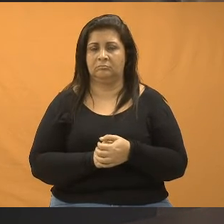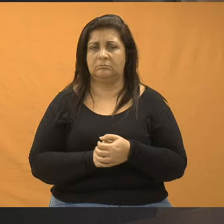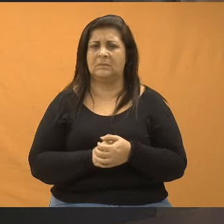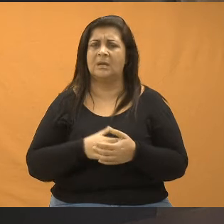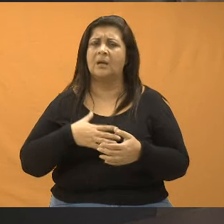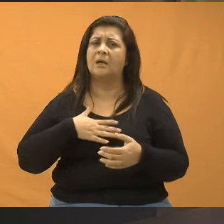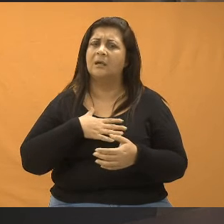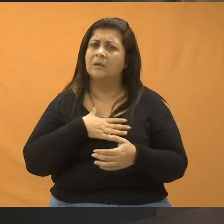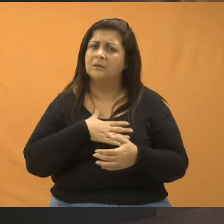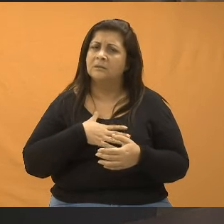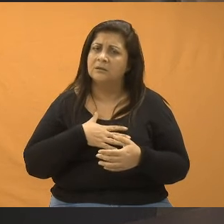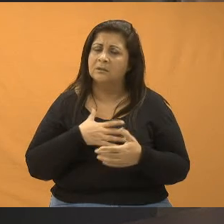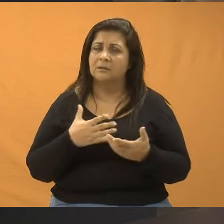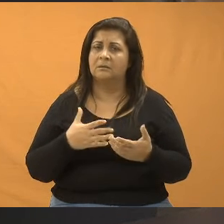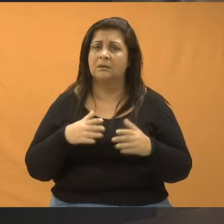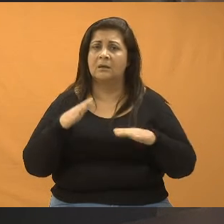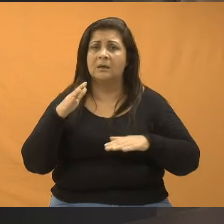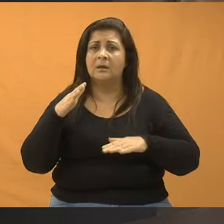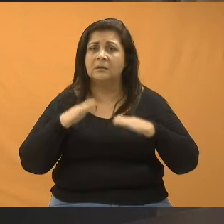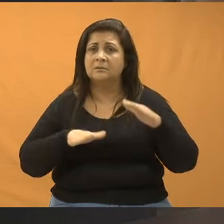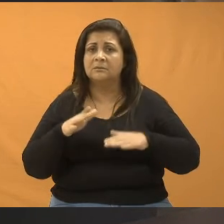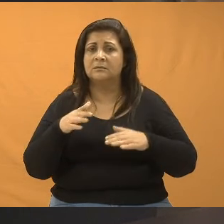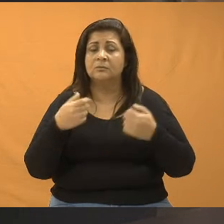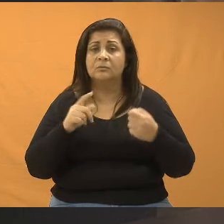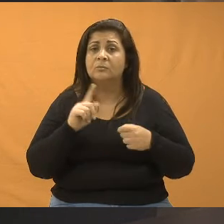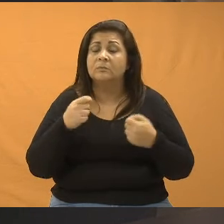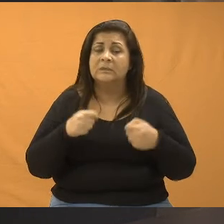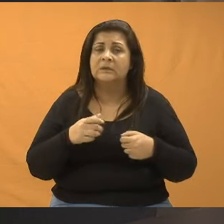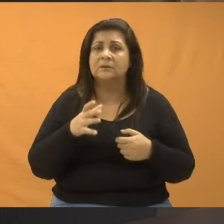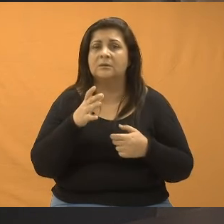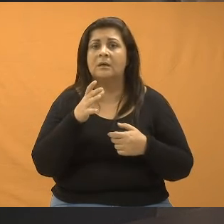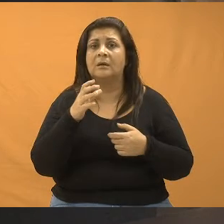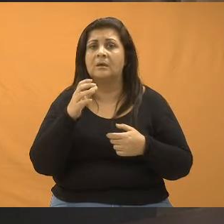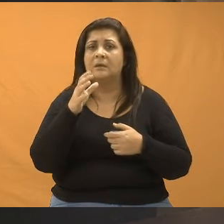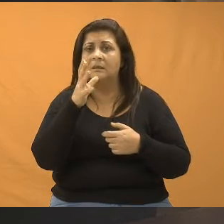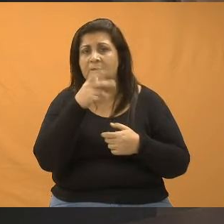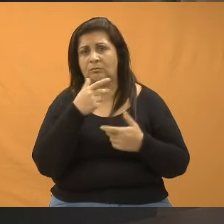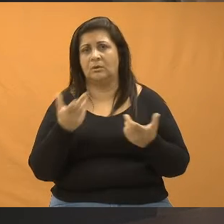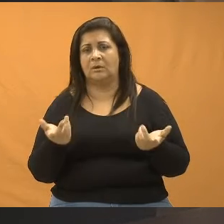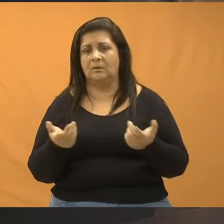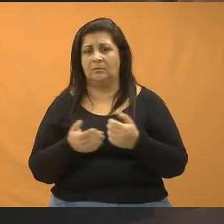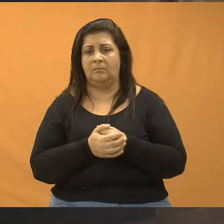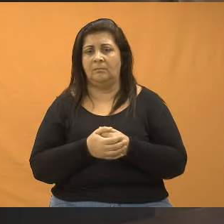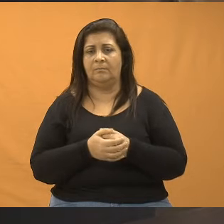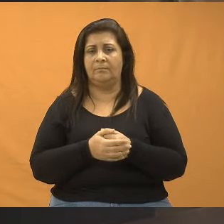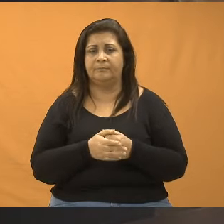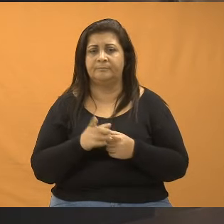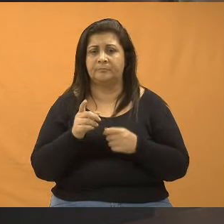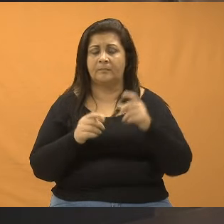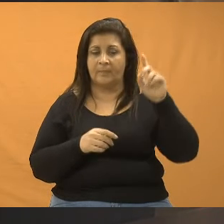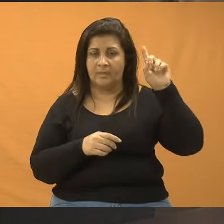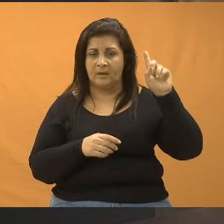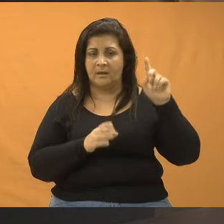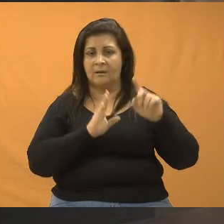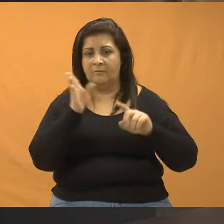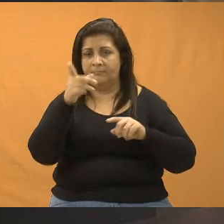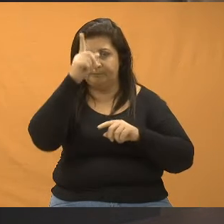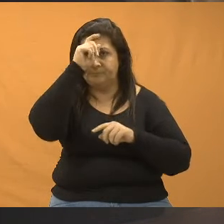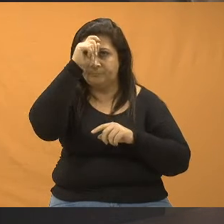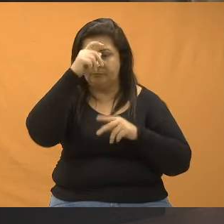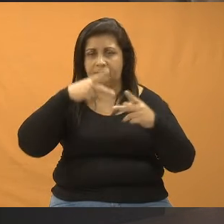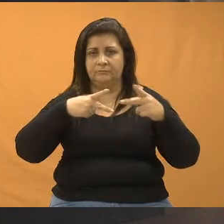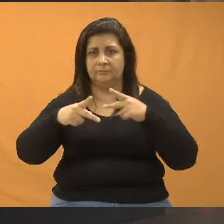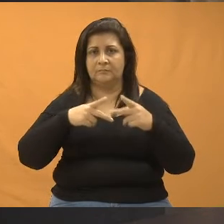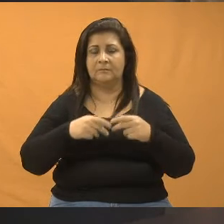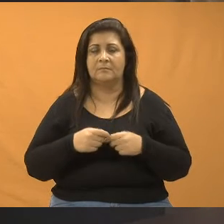humanização. Às vezes o atendimento nem precisa ser tão... é demorado o atendimento? É demorado. Outro dia eu fui na Santa Casa de São José, minha mãe estava